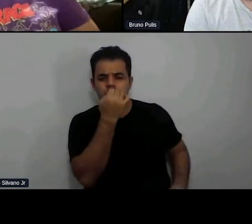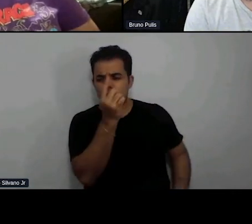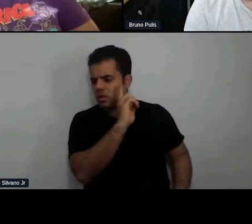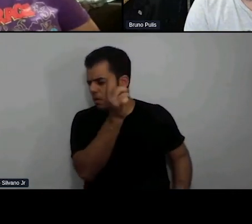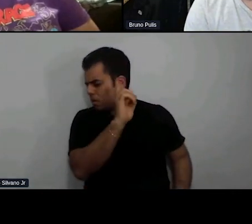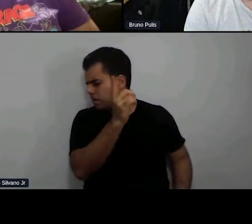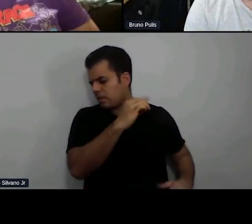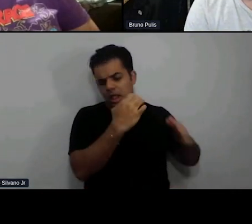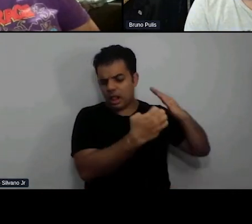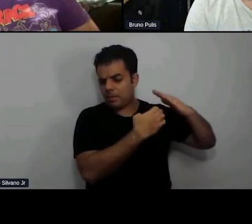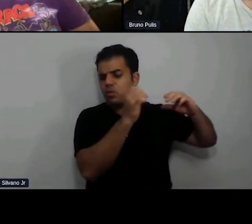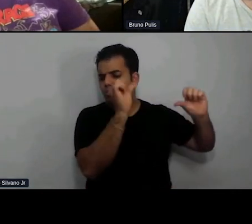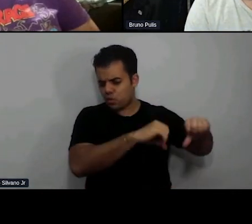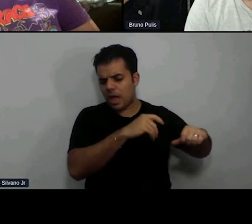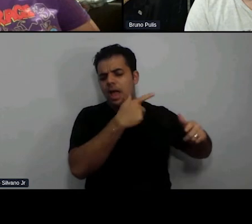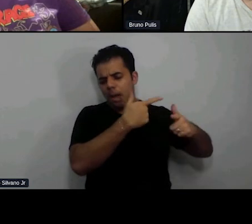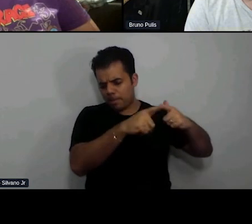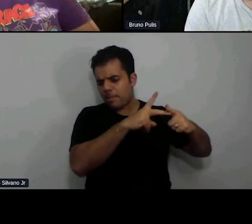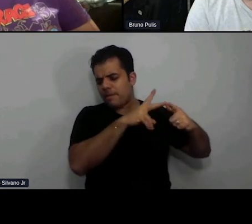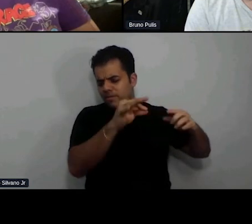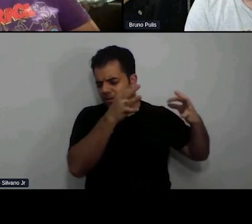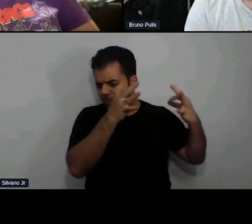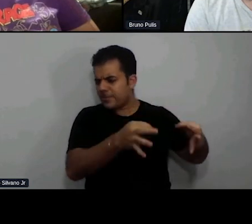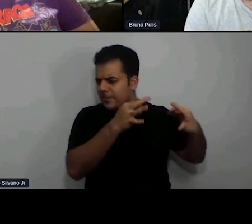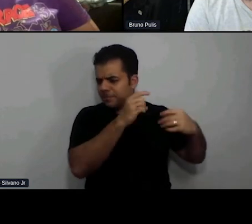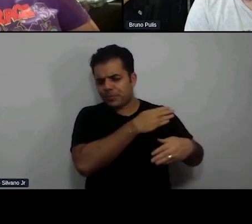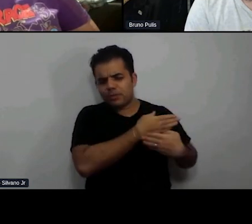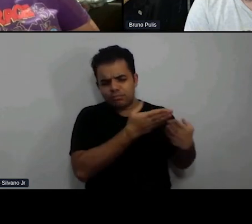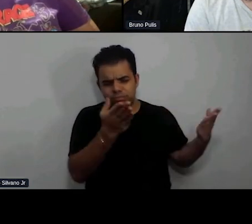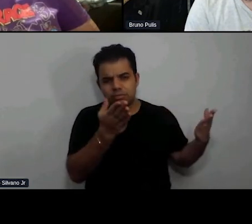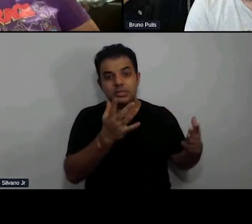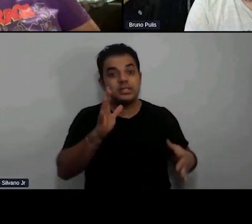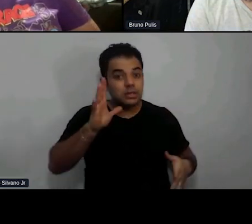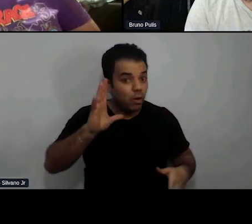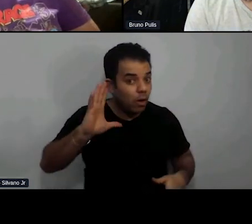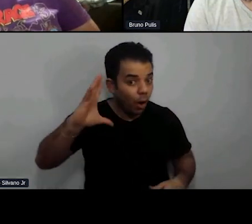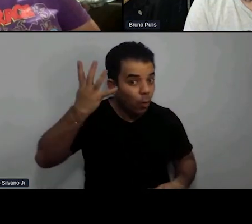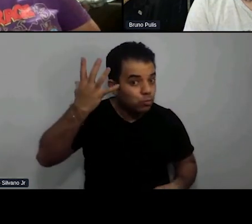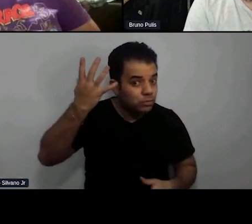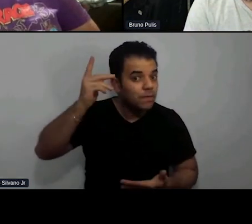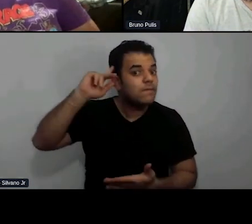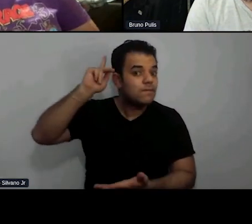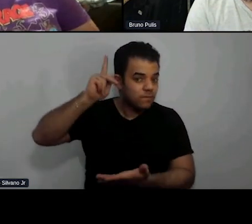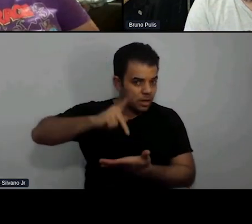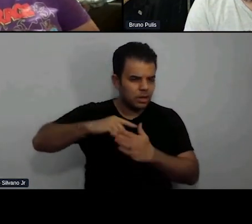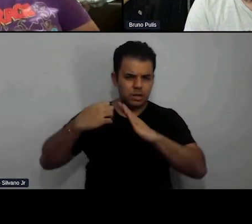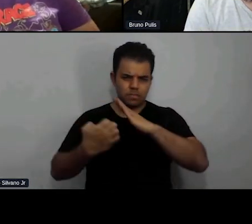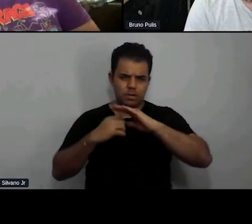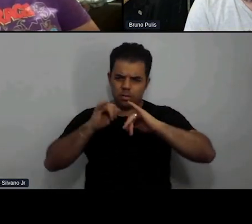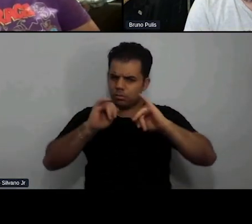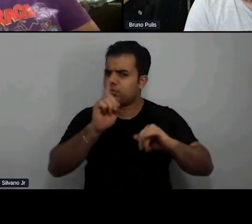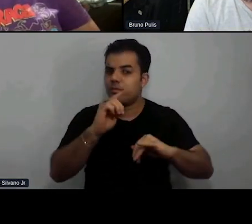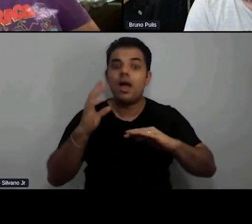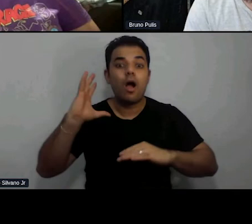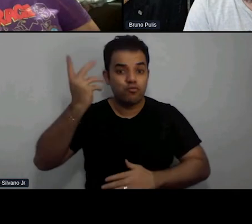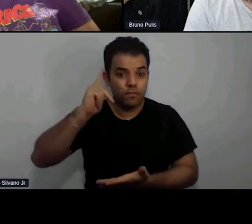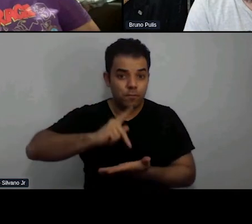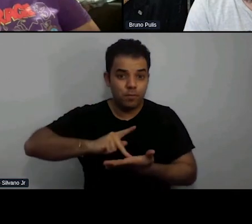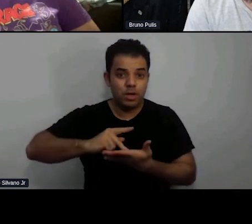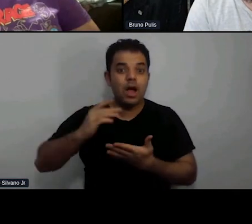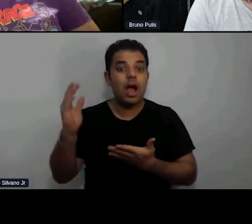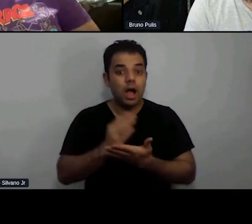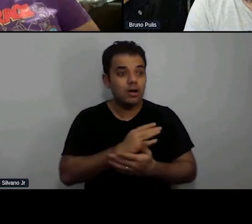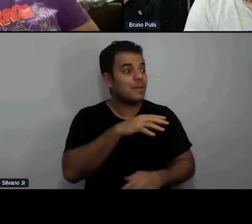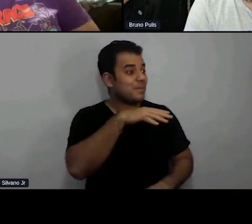essa ferramenta vai trazer problemas para a gente. Já aconteceu casos, não vou falar se está empresa nem nada, uma empresa contratar